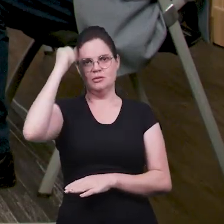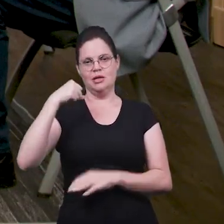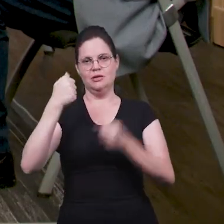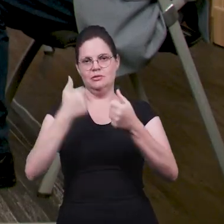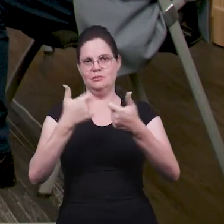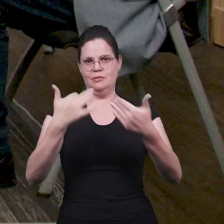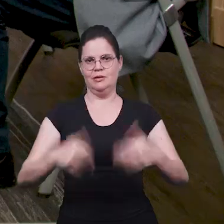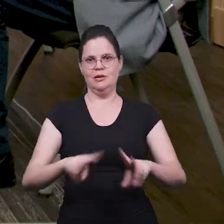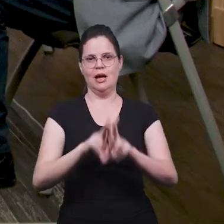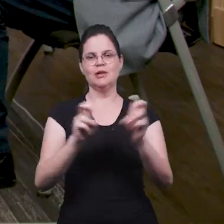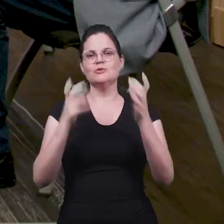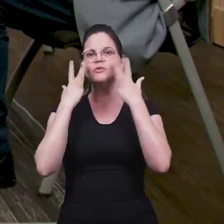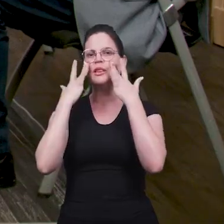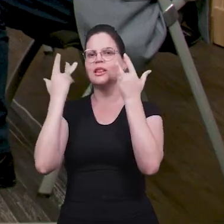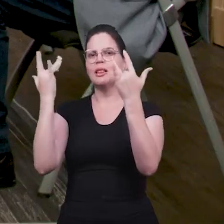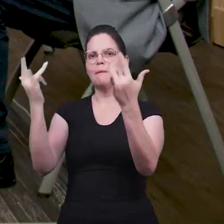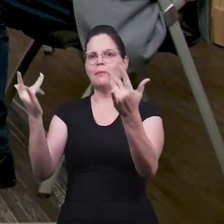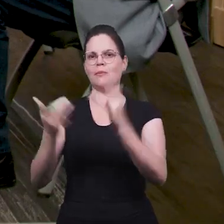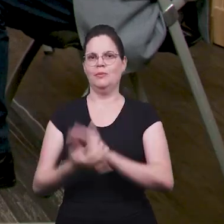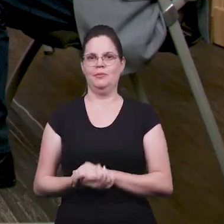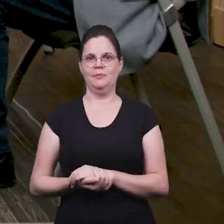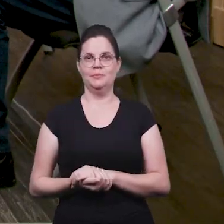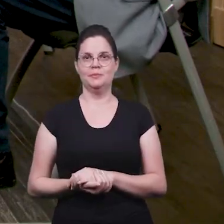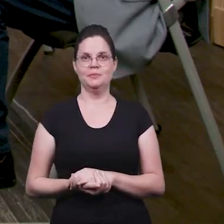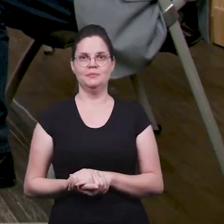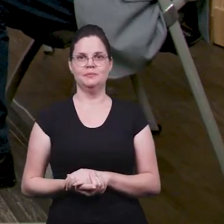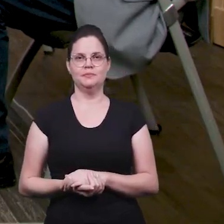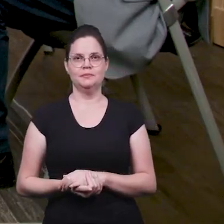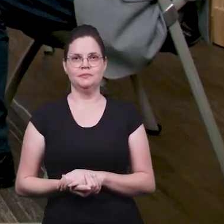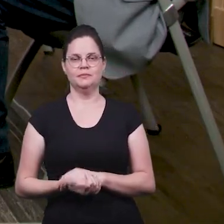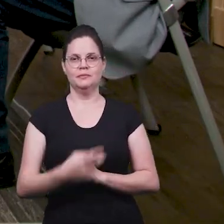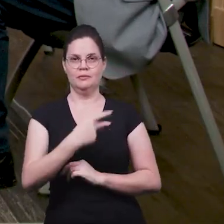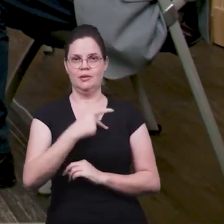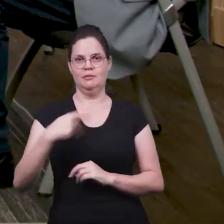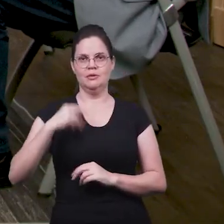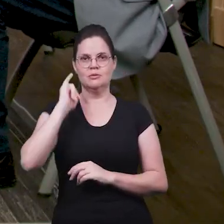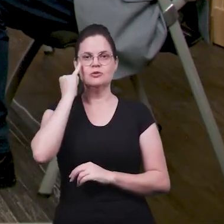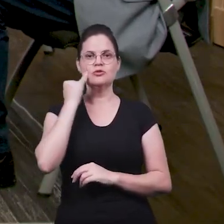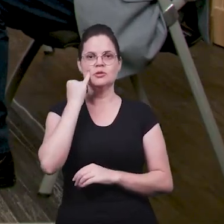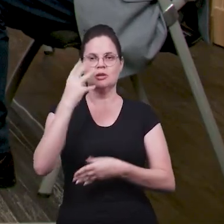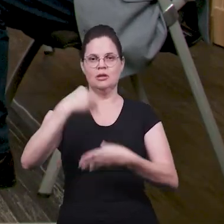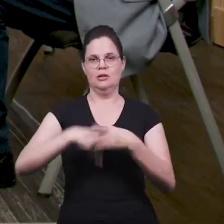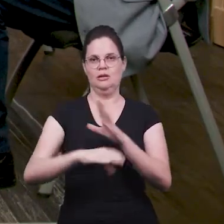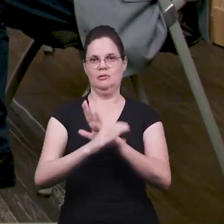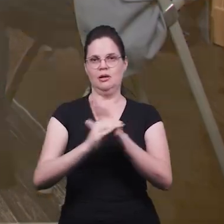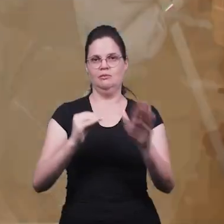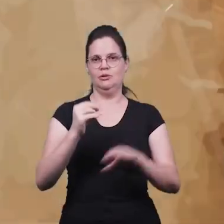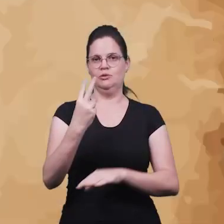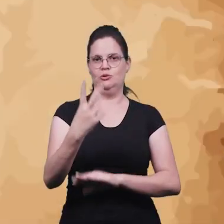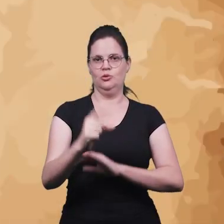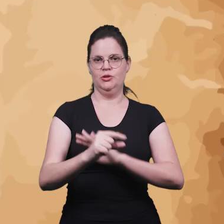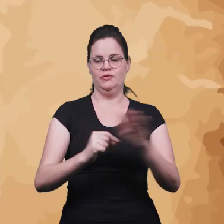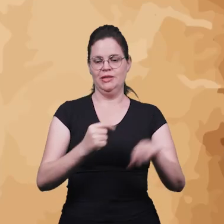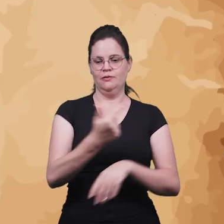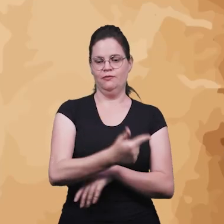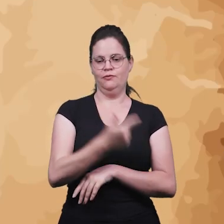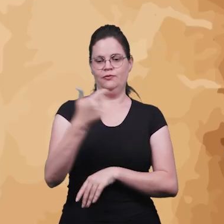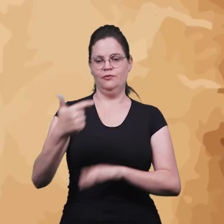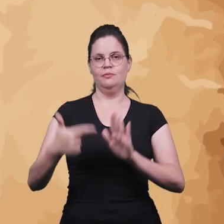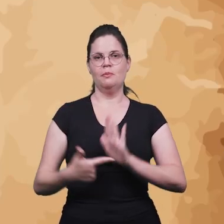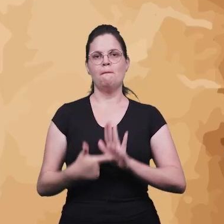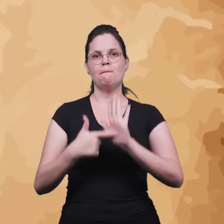falar sobre o espírito de temor. Que está, pastor Josias, no verso 22, que fala